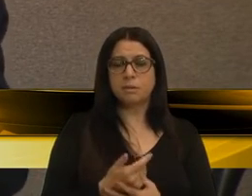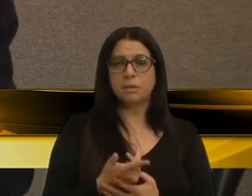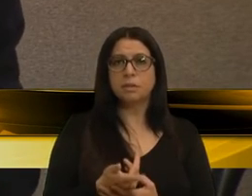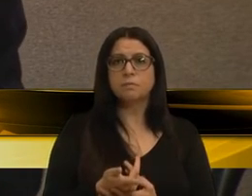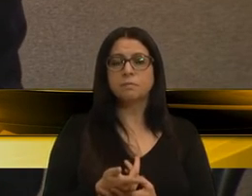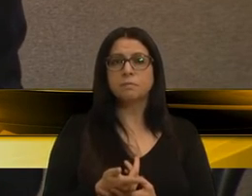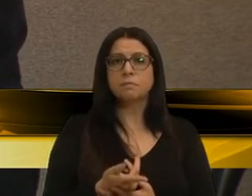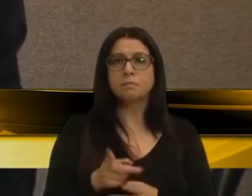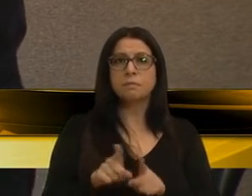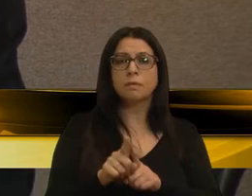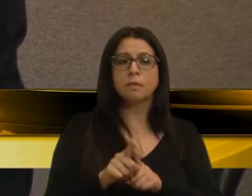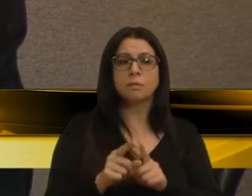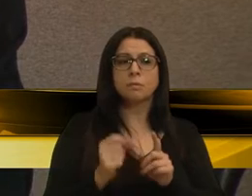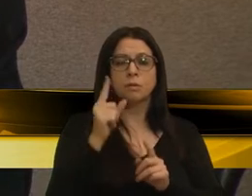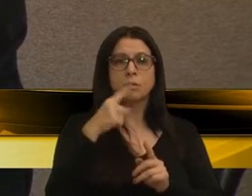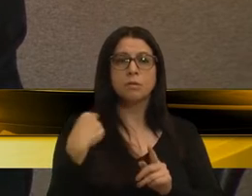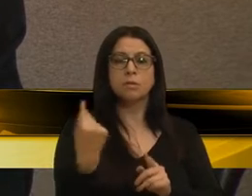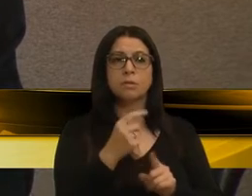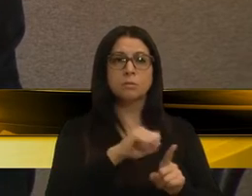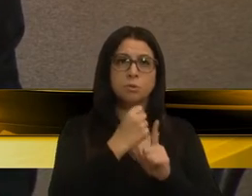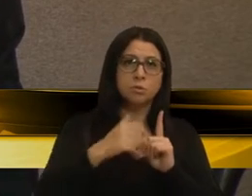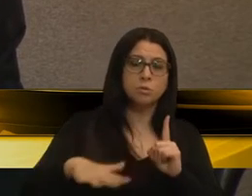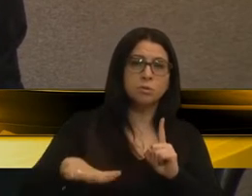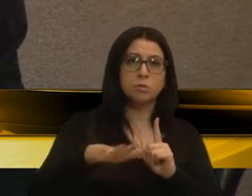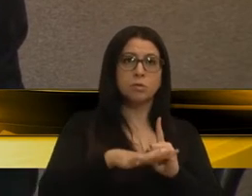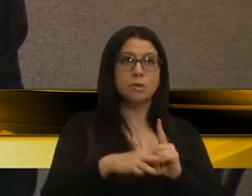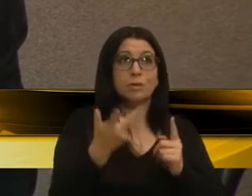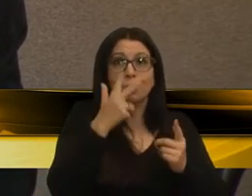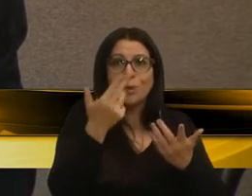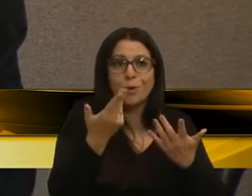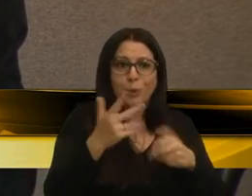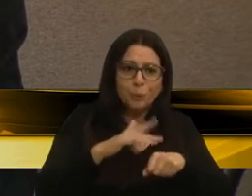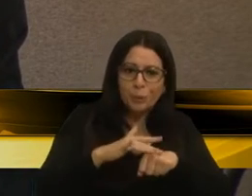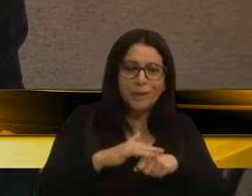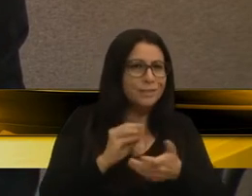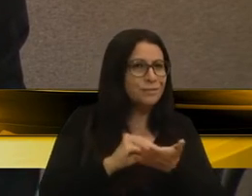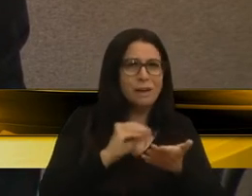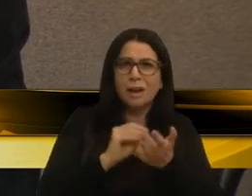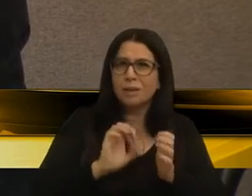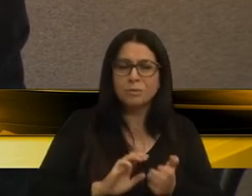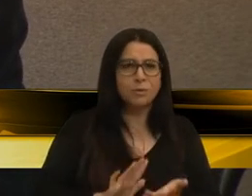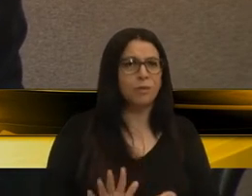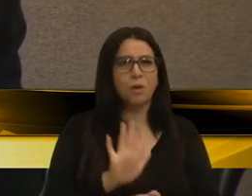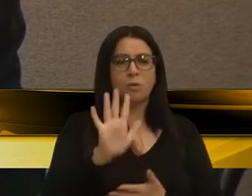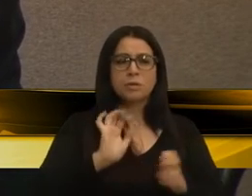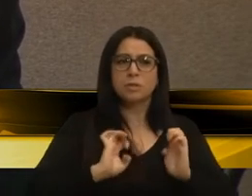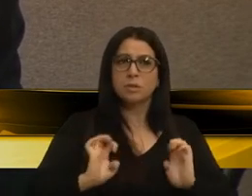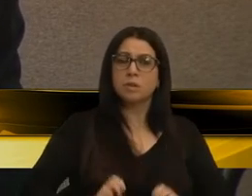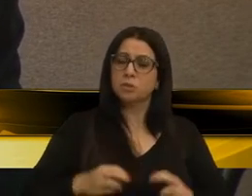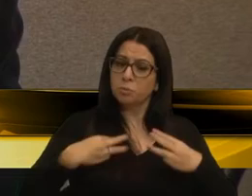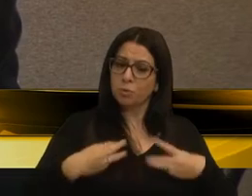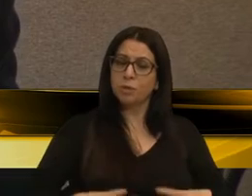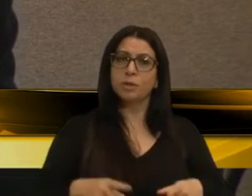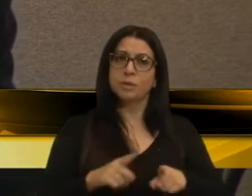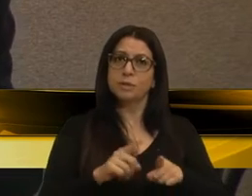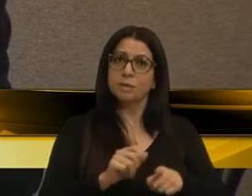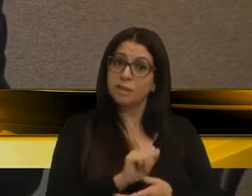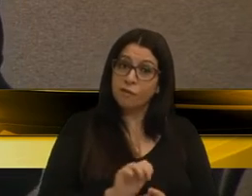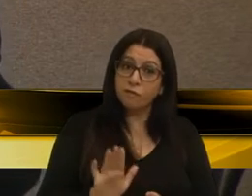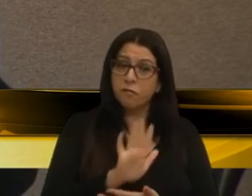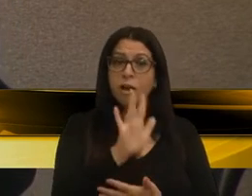um grito de alerta para essa sociedade que está doente nos valores éticos, morais e, acima de tudo, de